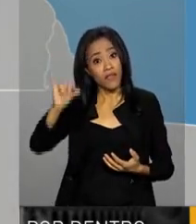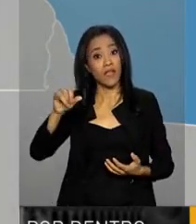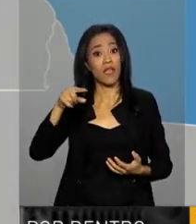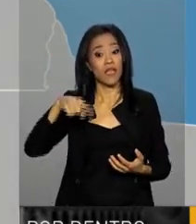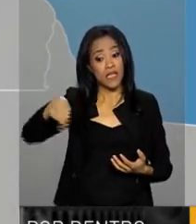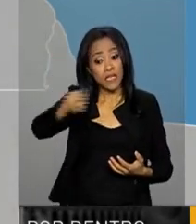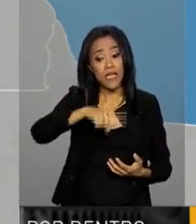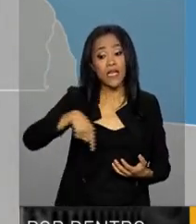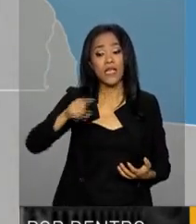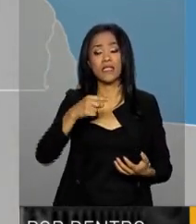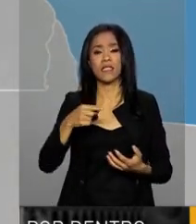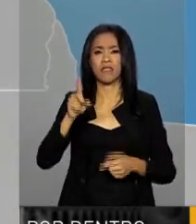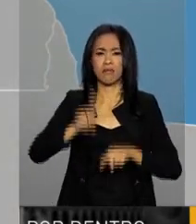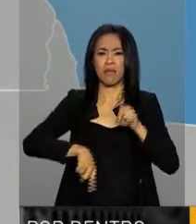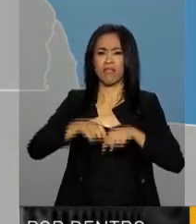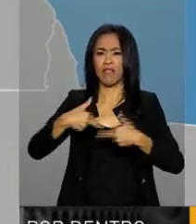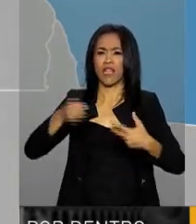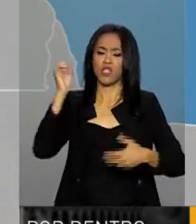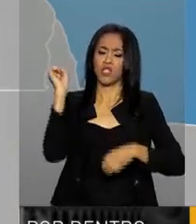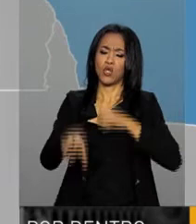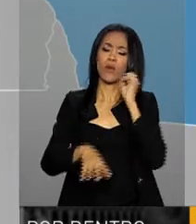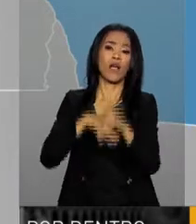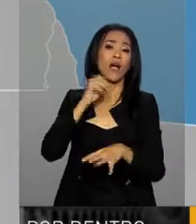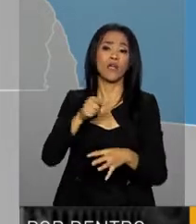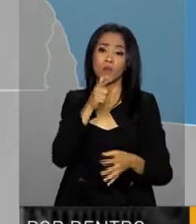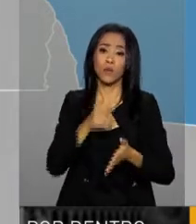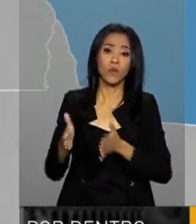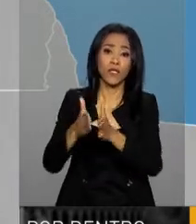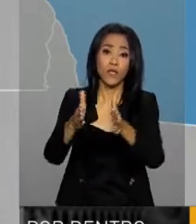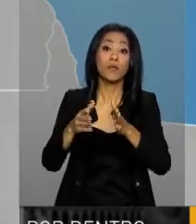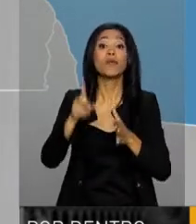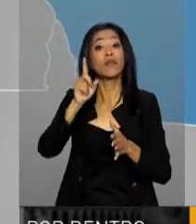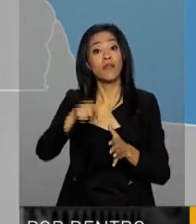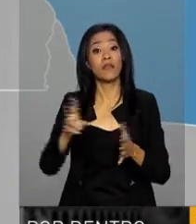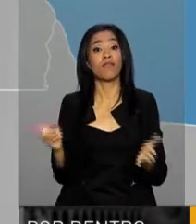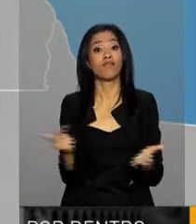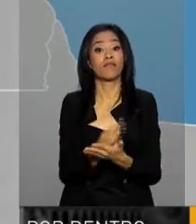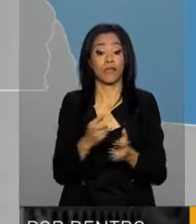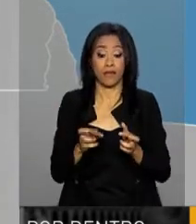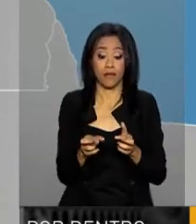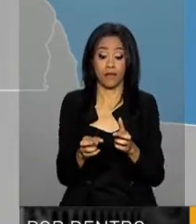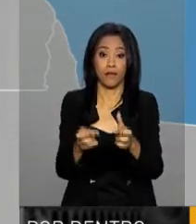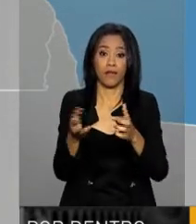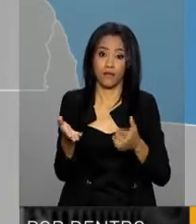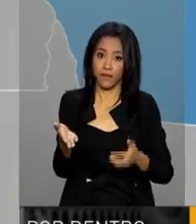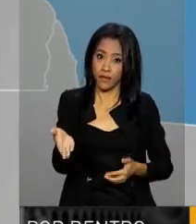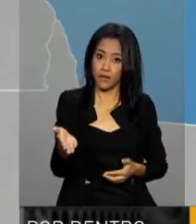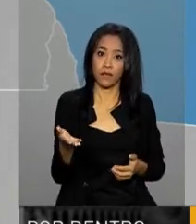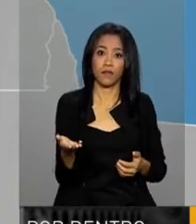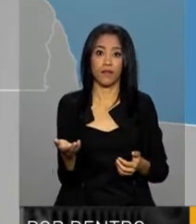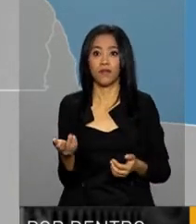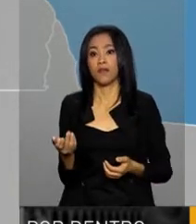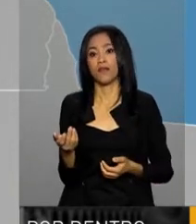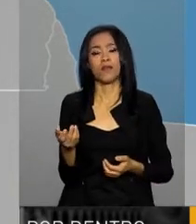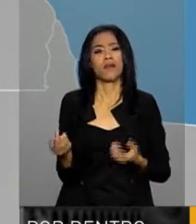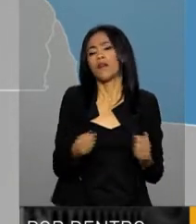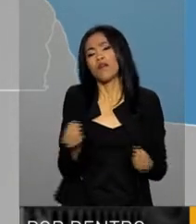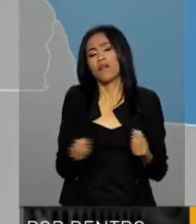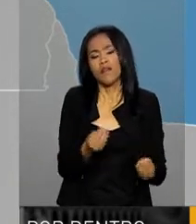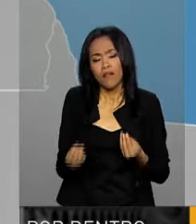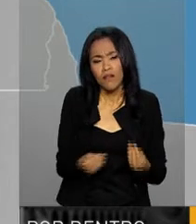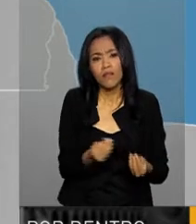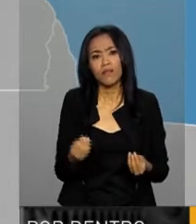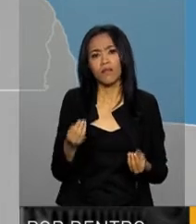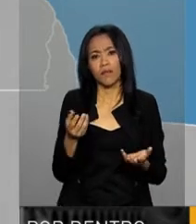cheguem a outros a outros lugares locais para impedir que se recolhesse os produtos não saiam daqui o que